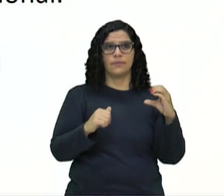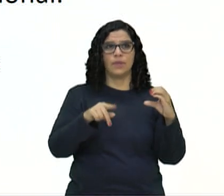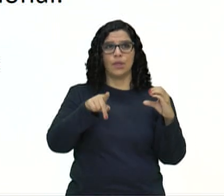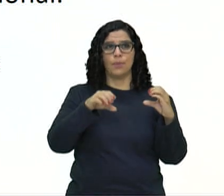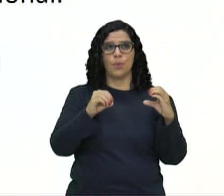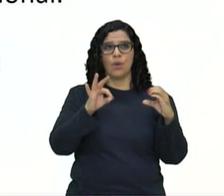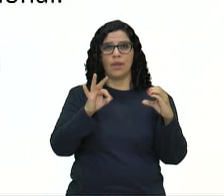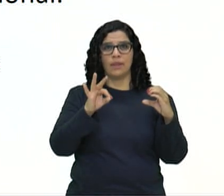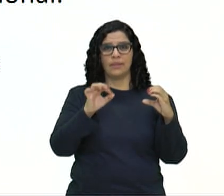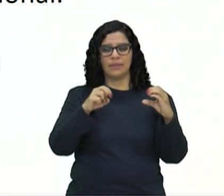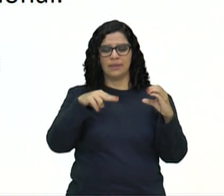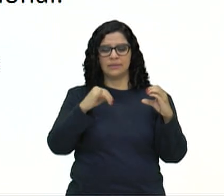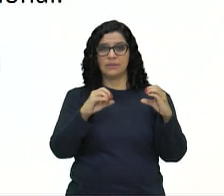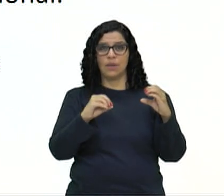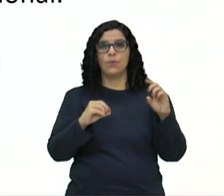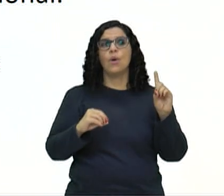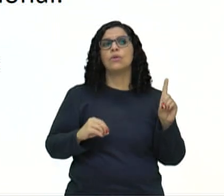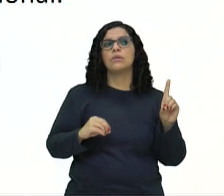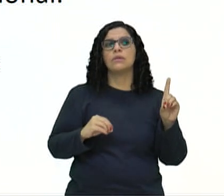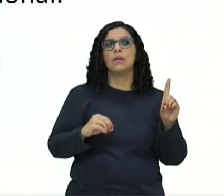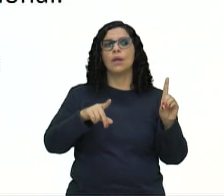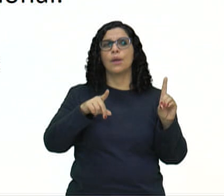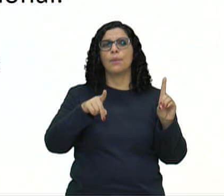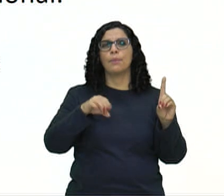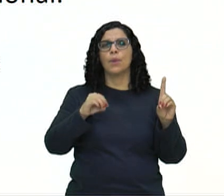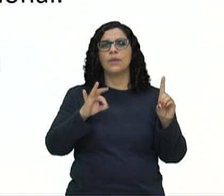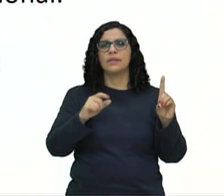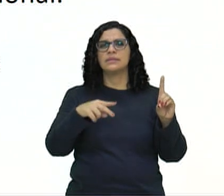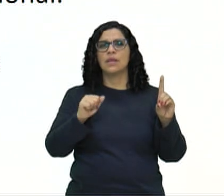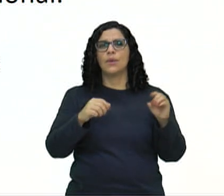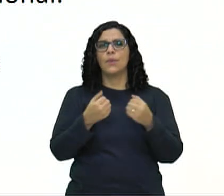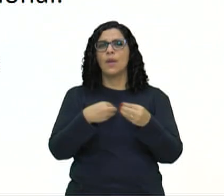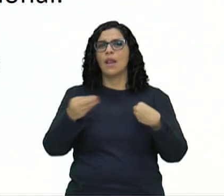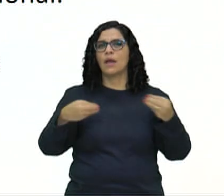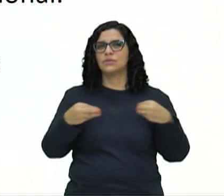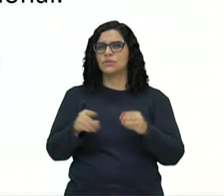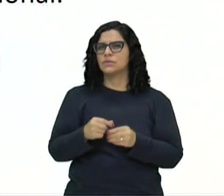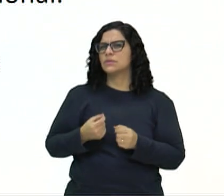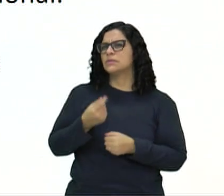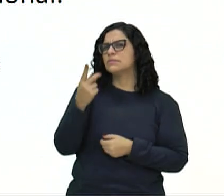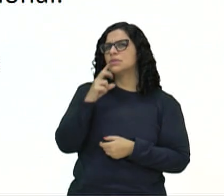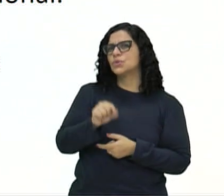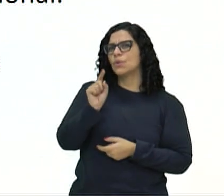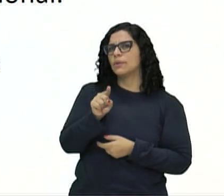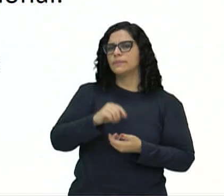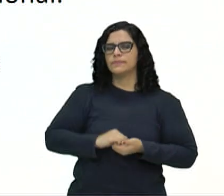potencial gravitacional. Ou letra D, potencial elástica. Faz aí.